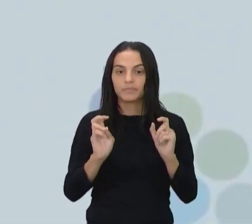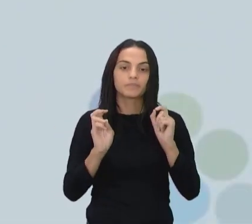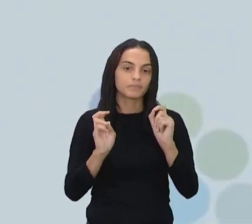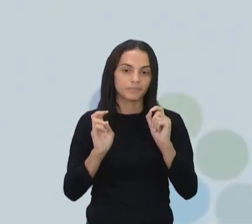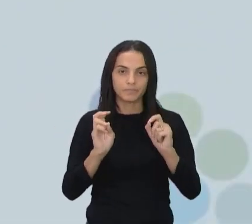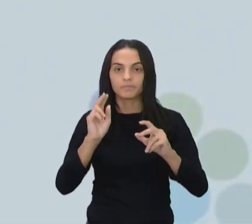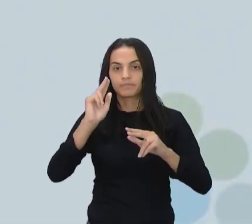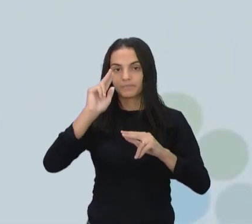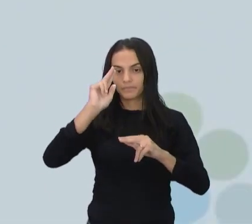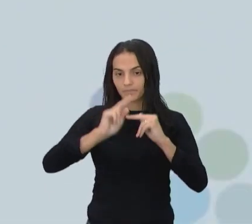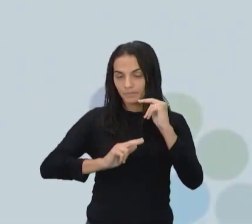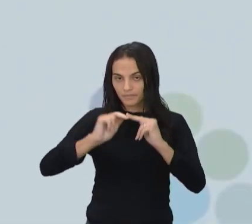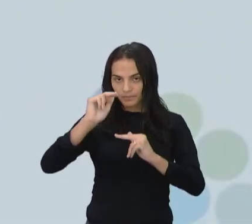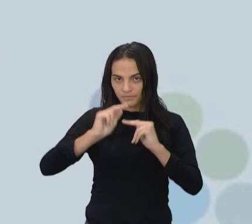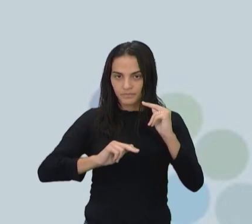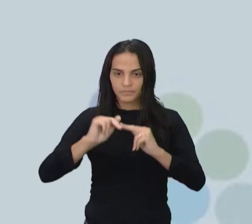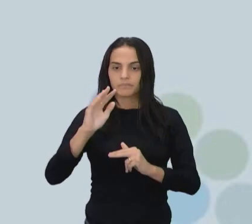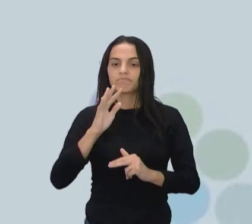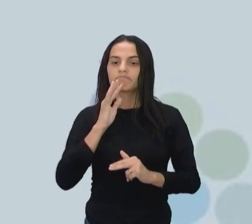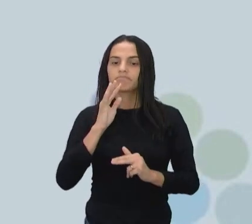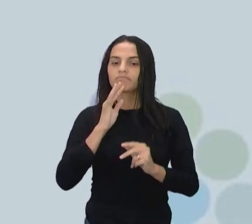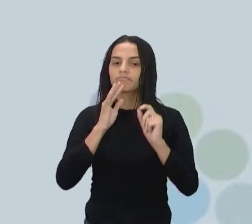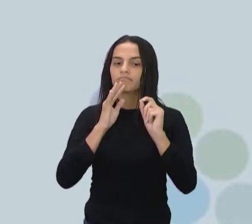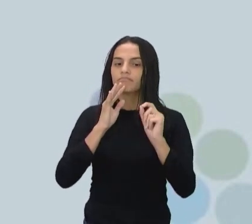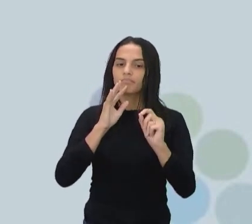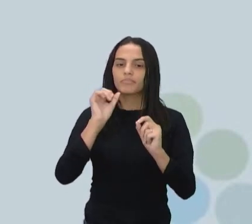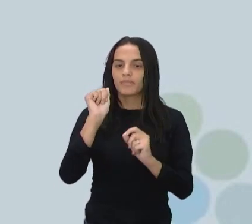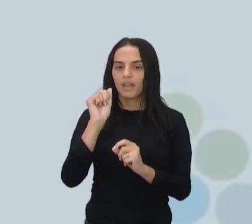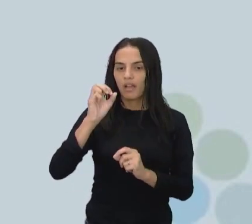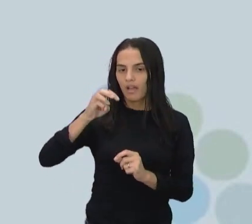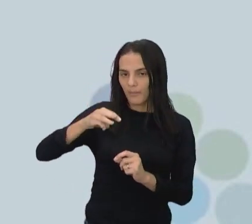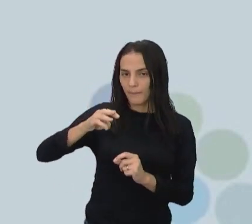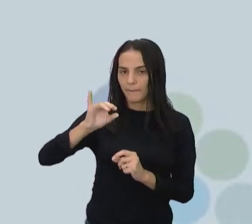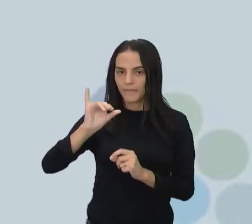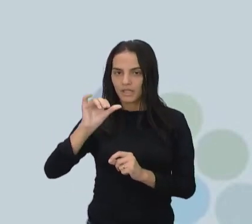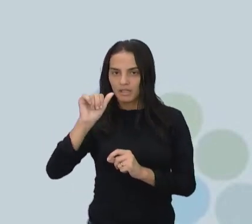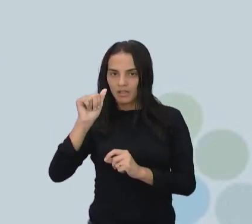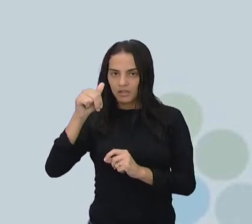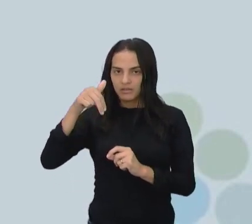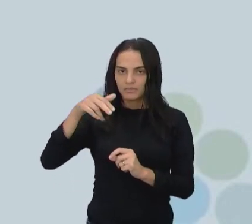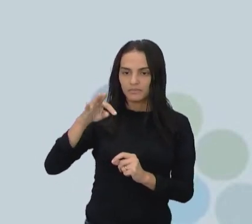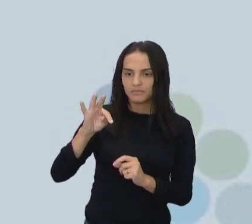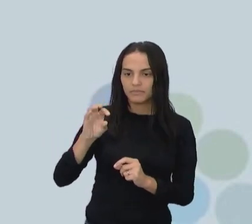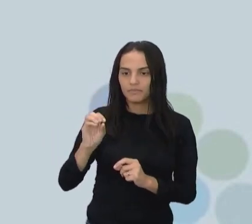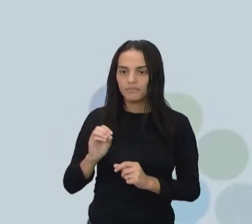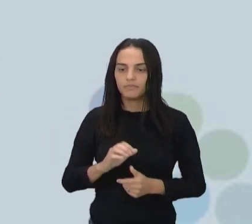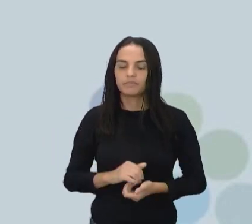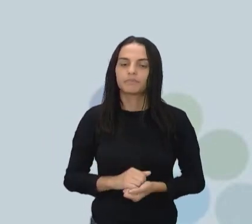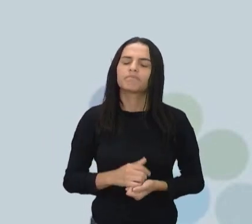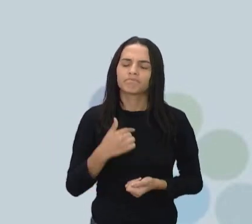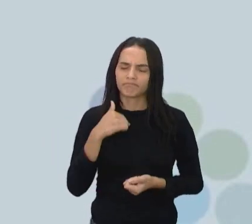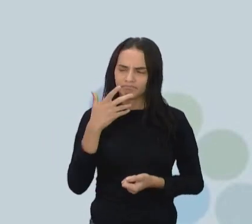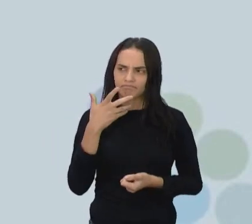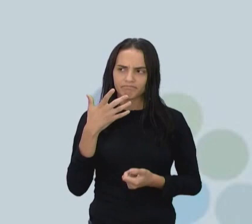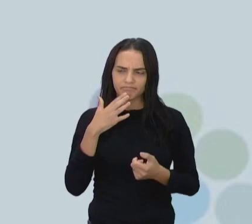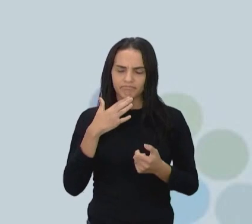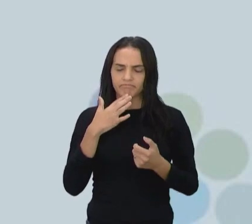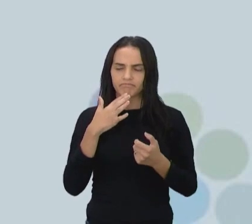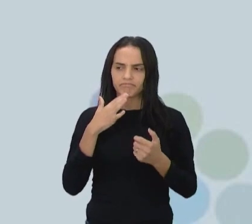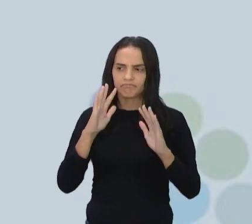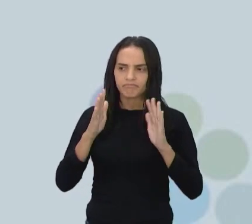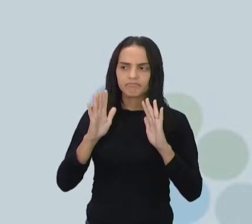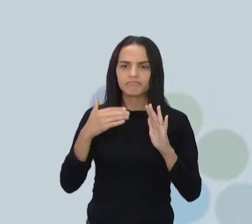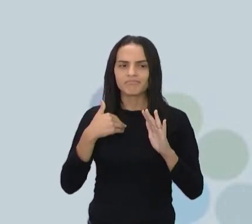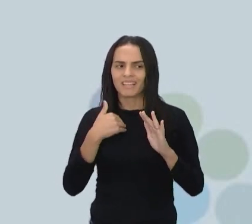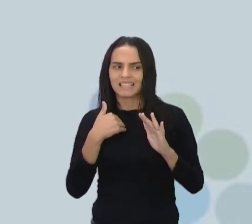um material conhecido como amianto. Já ouviu falar do amianto, professora? Professor, eu já ouvi falar, mas não tenho a menor ideia do que